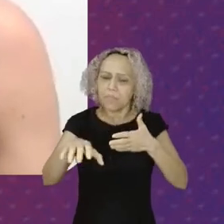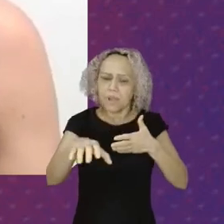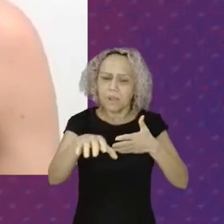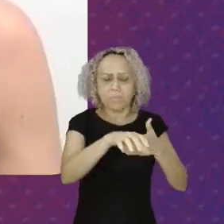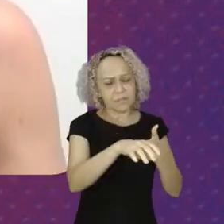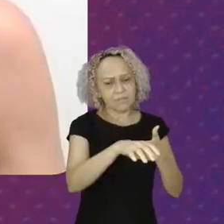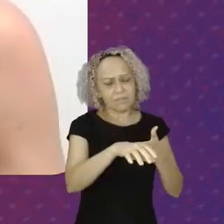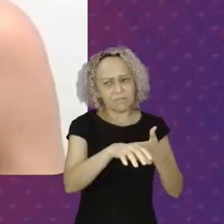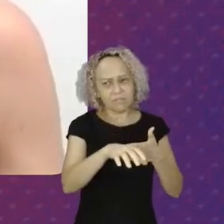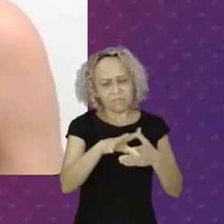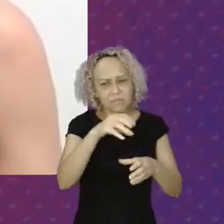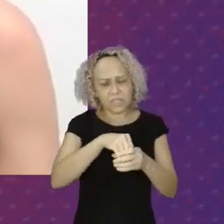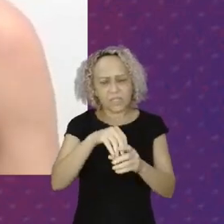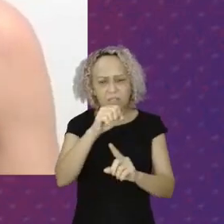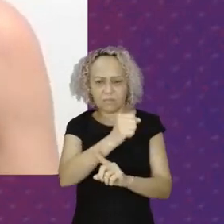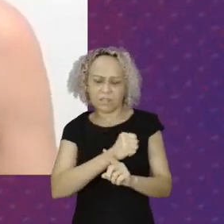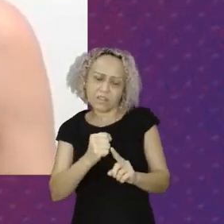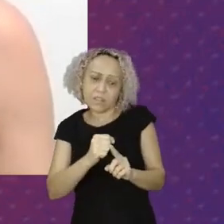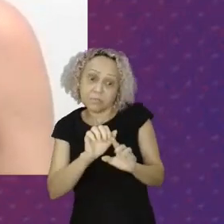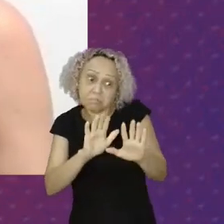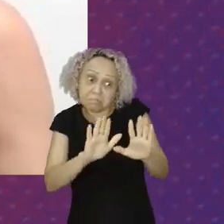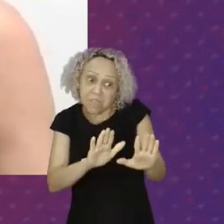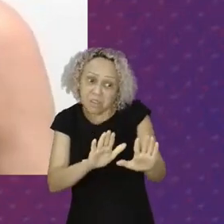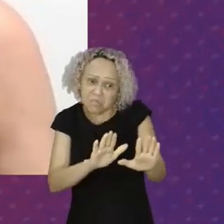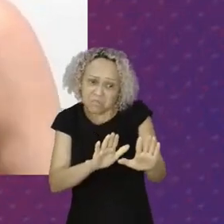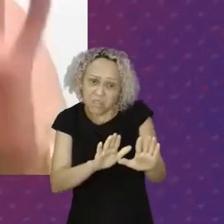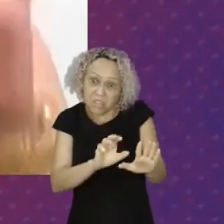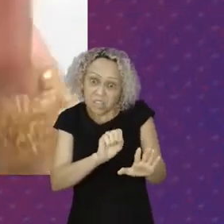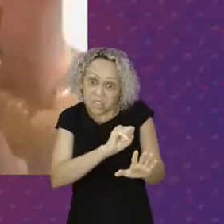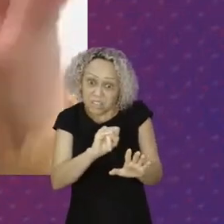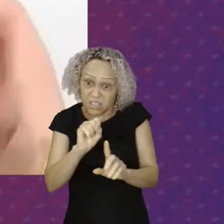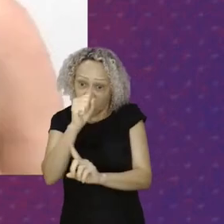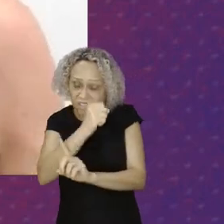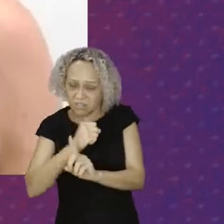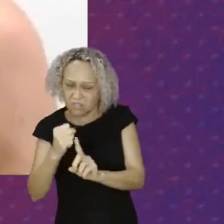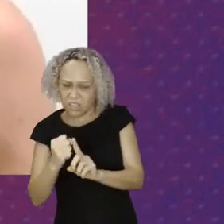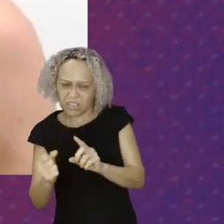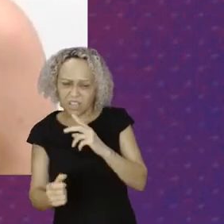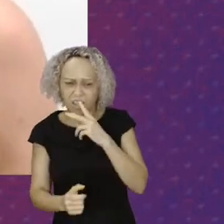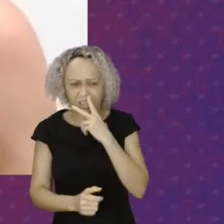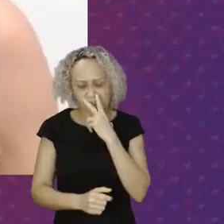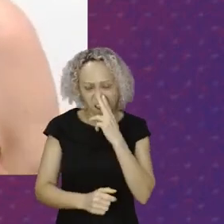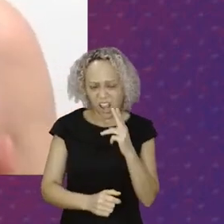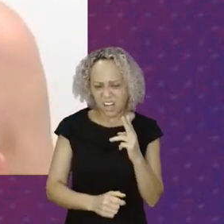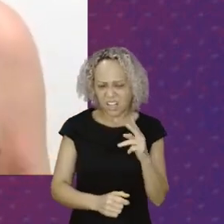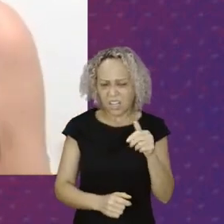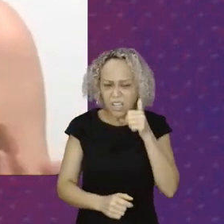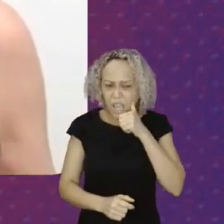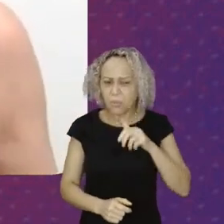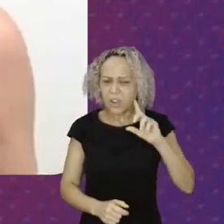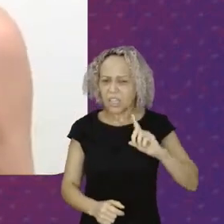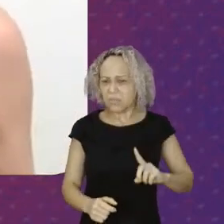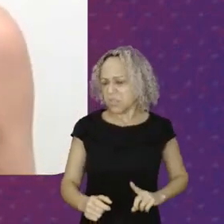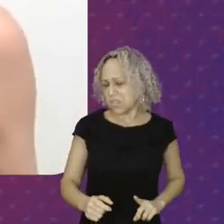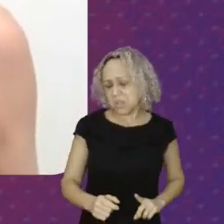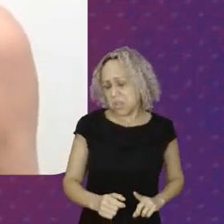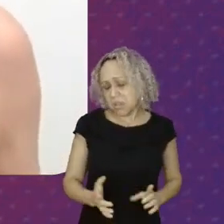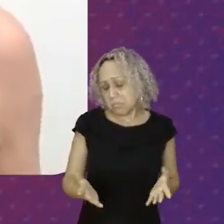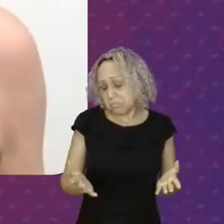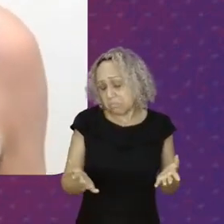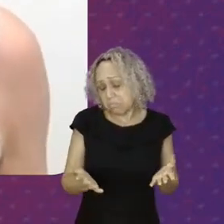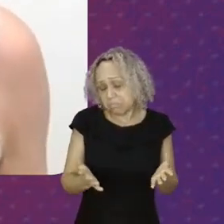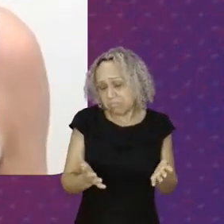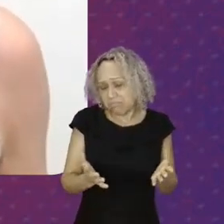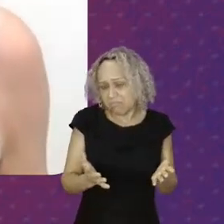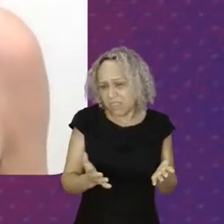organizam, não são pensados para acolher a diversidade humana